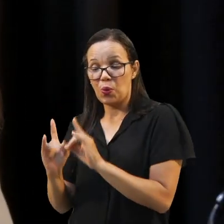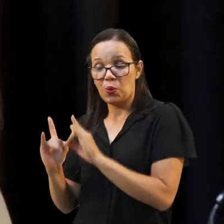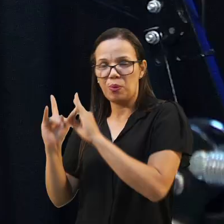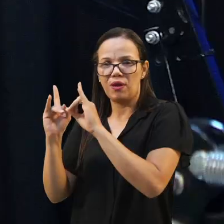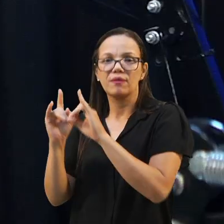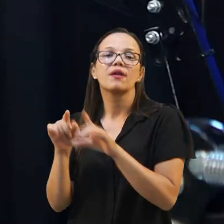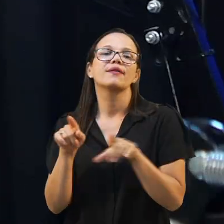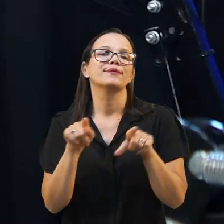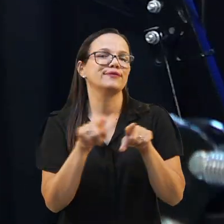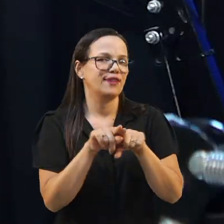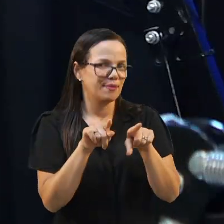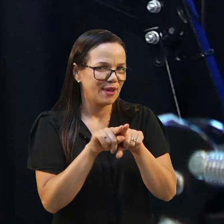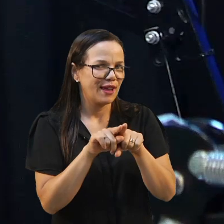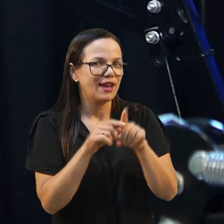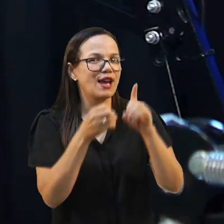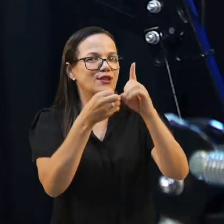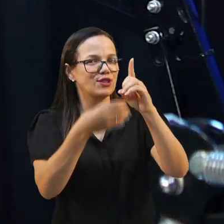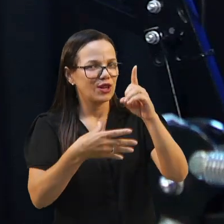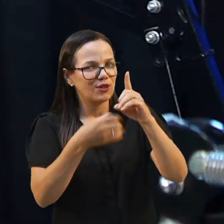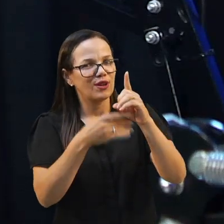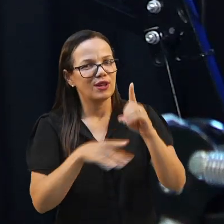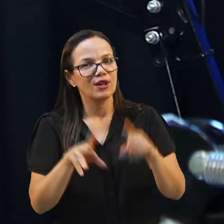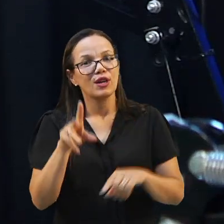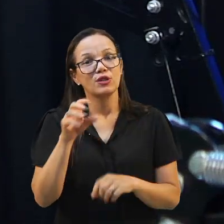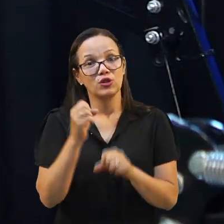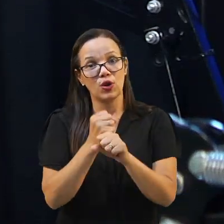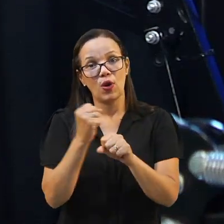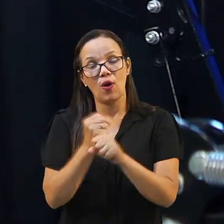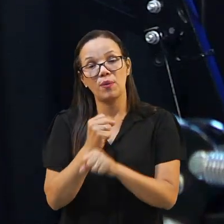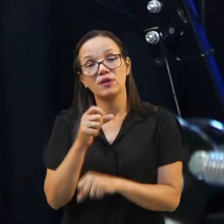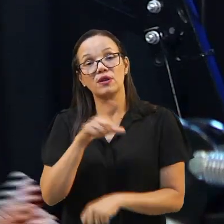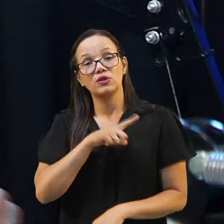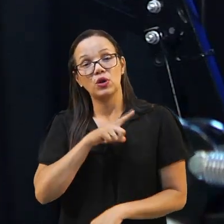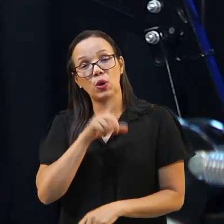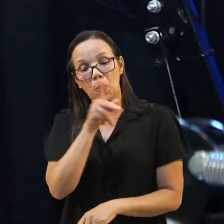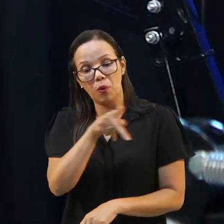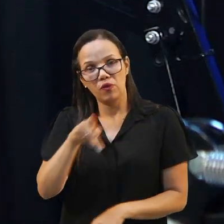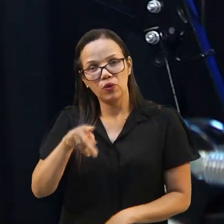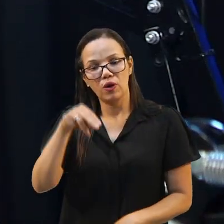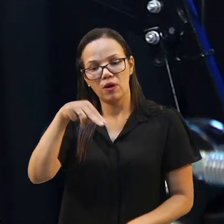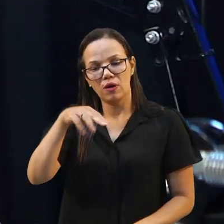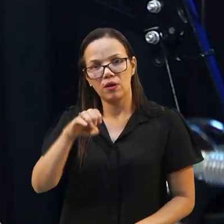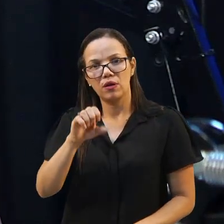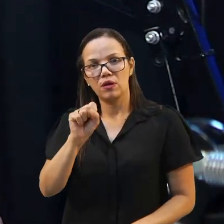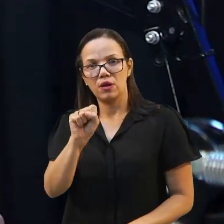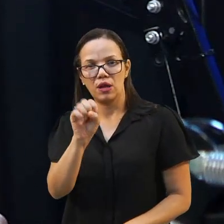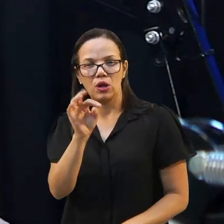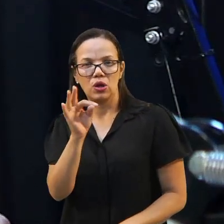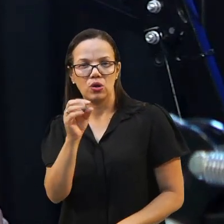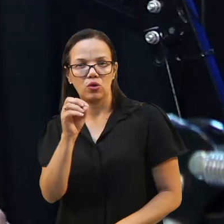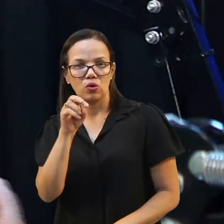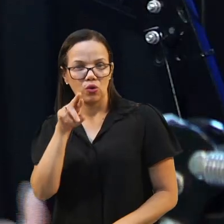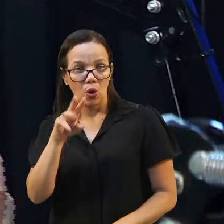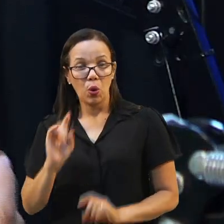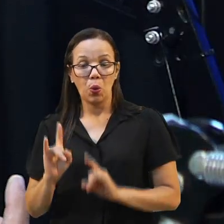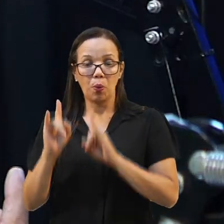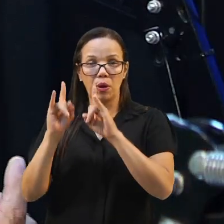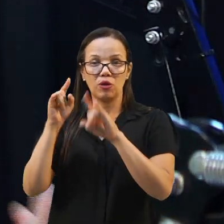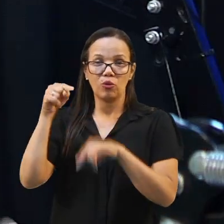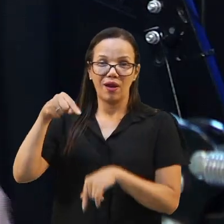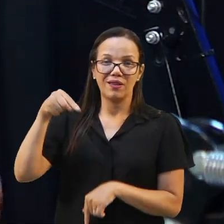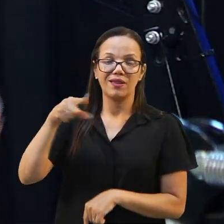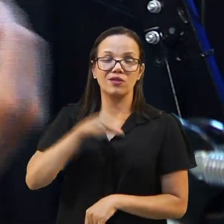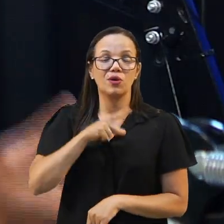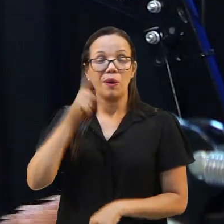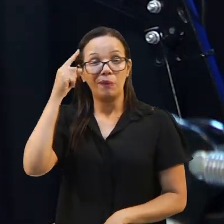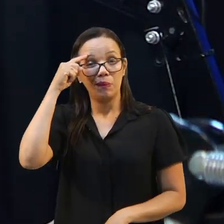Na época da diretoria de obras com o professor Nestor. Né? Porque esse prédio aqui, ele tinha sido pensado